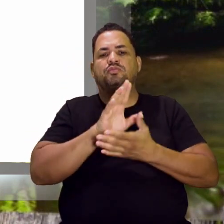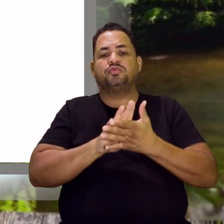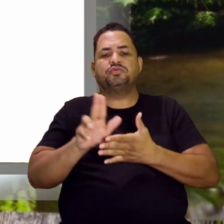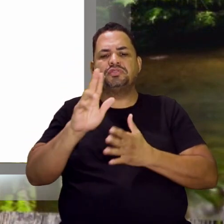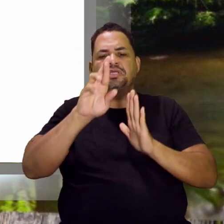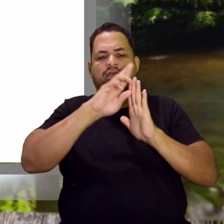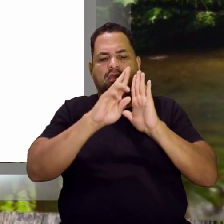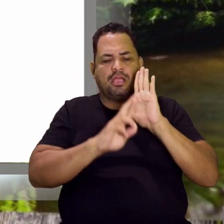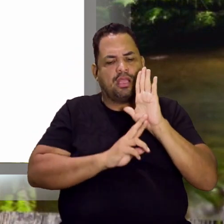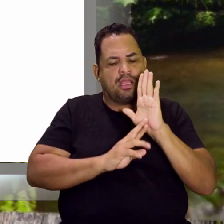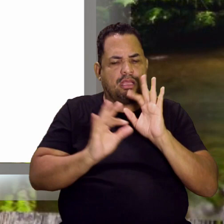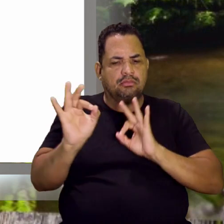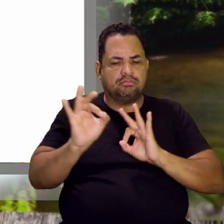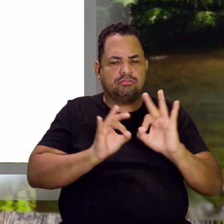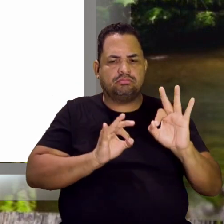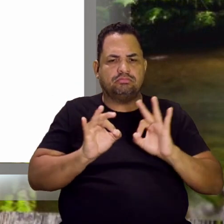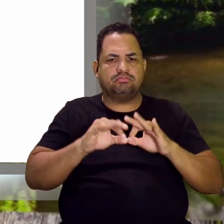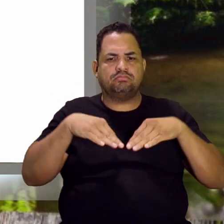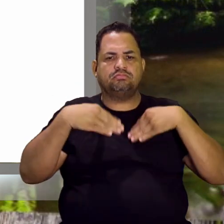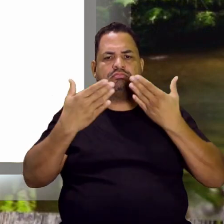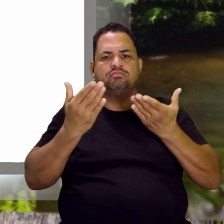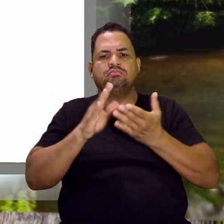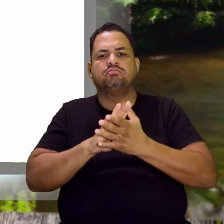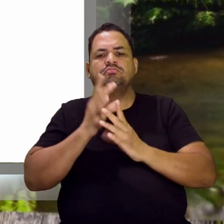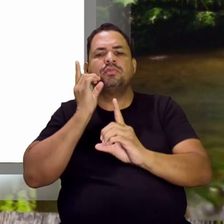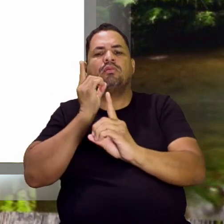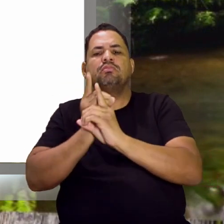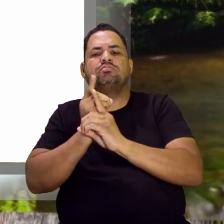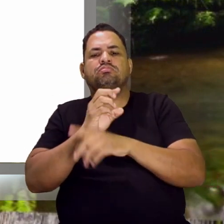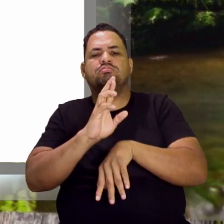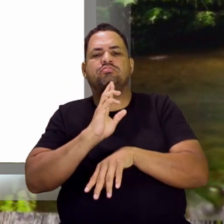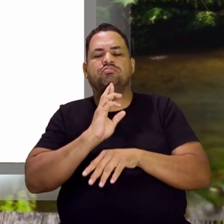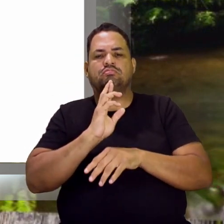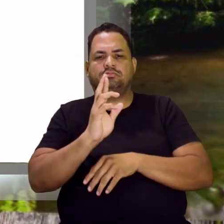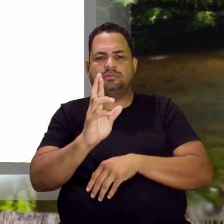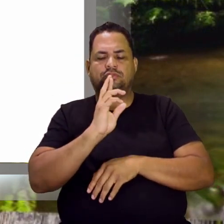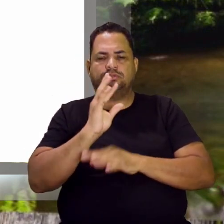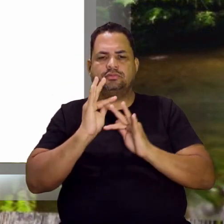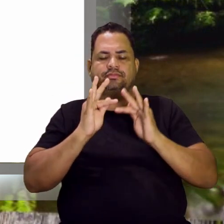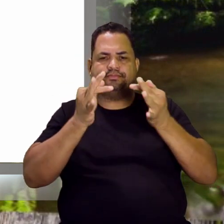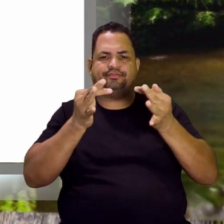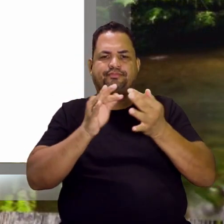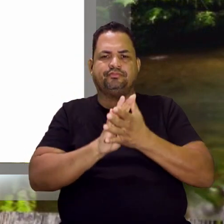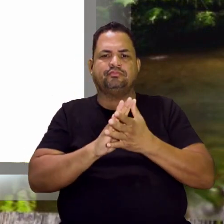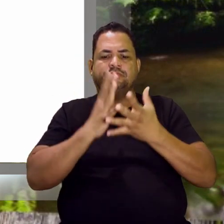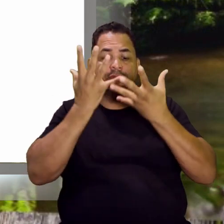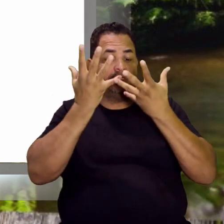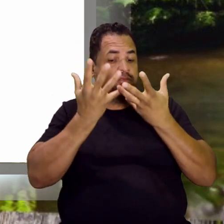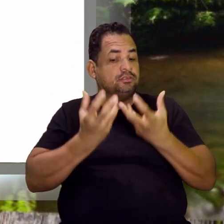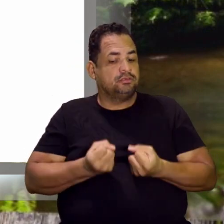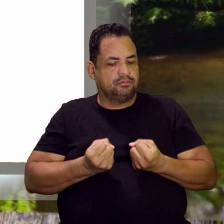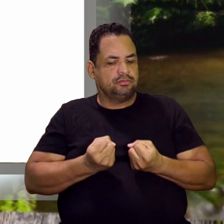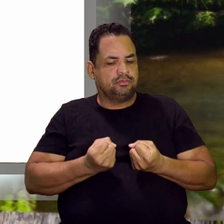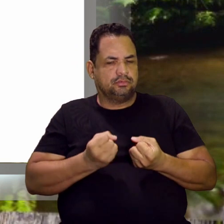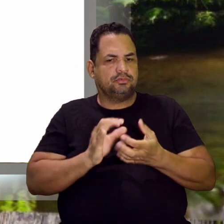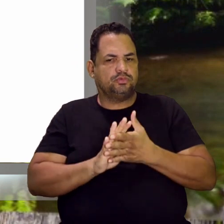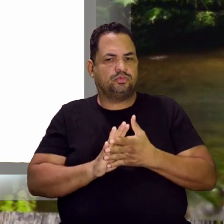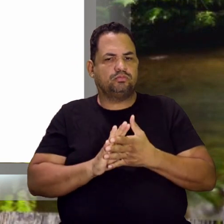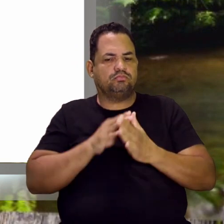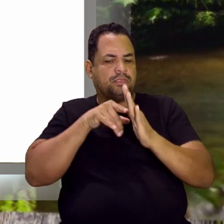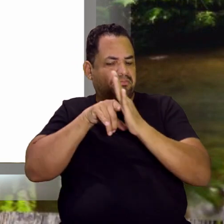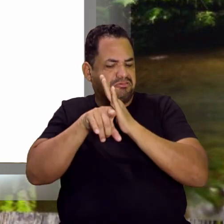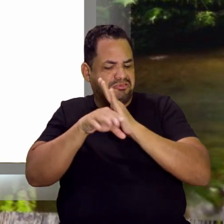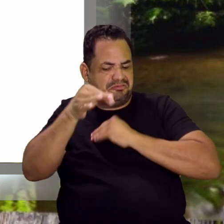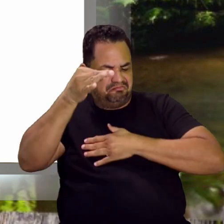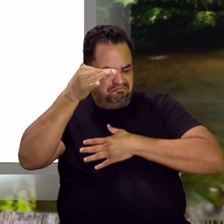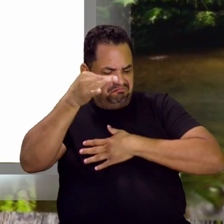são estabelecidas para que quando eu chegue nesse resultado, ele seja aceito como um estudo sério,